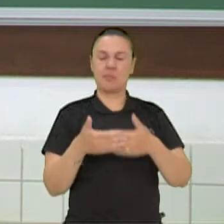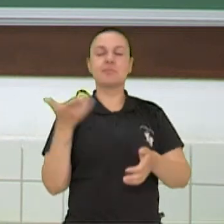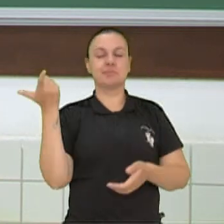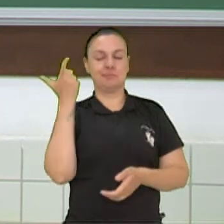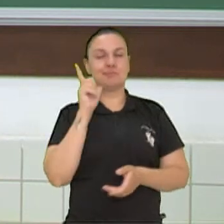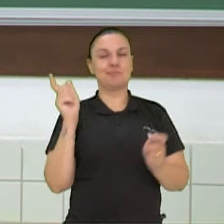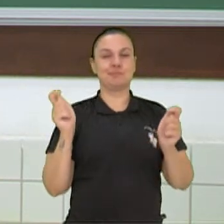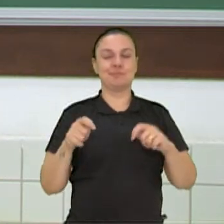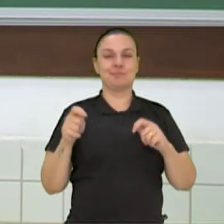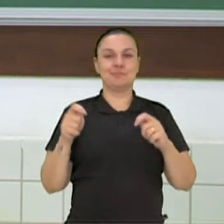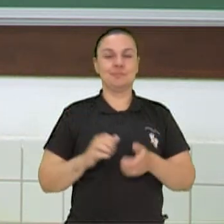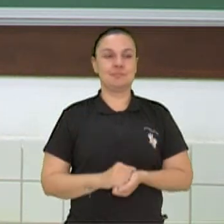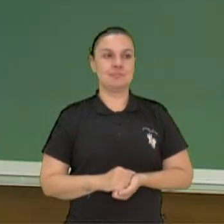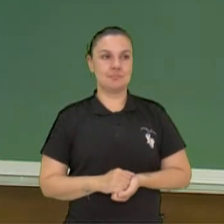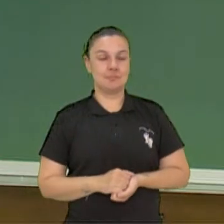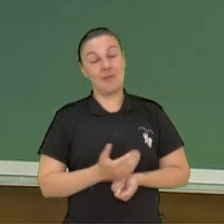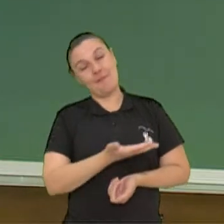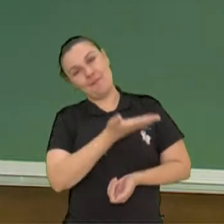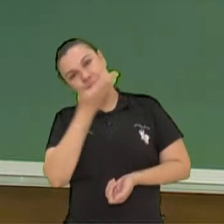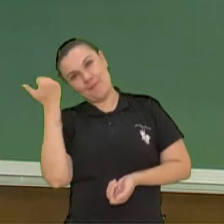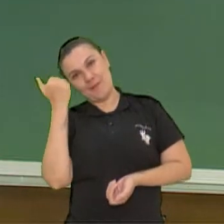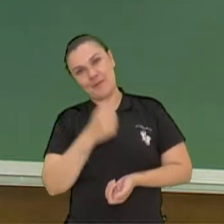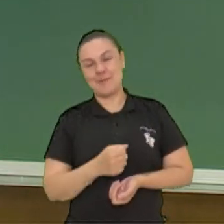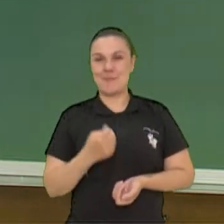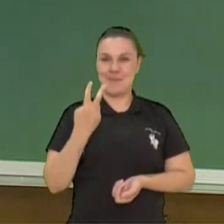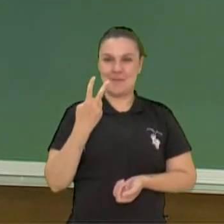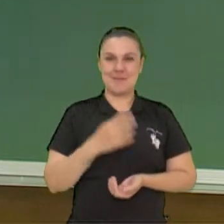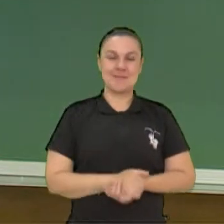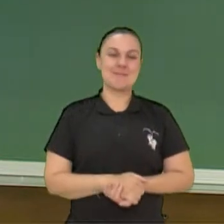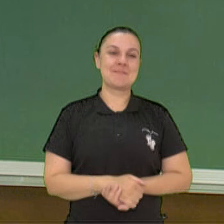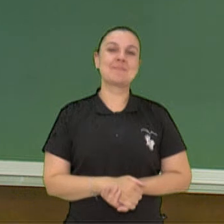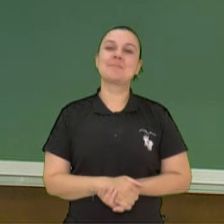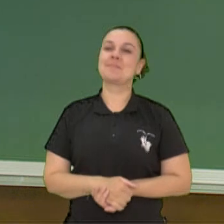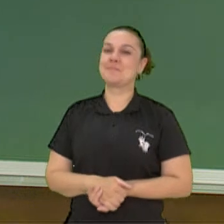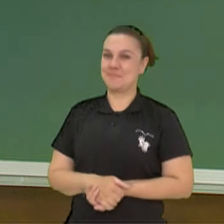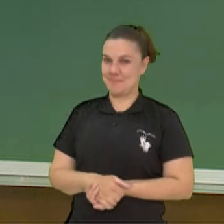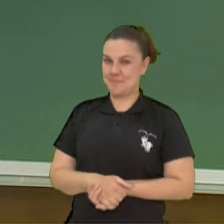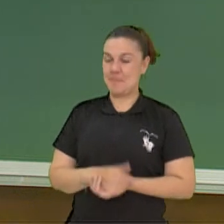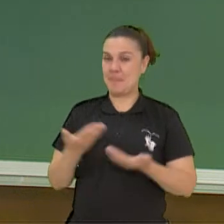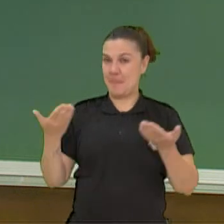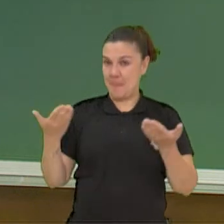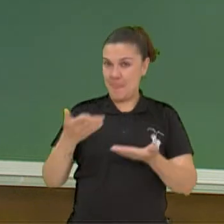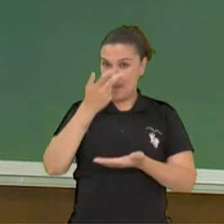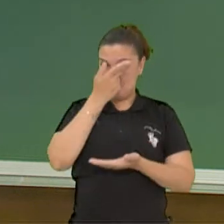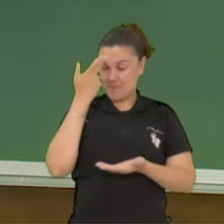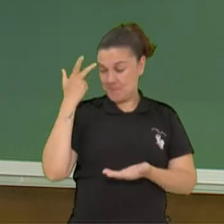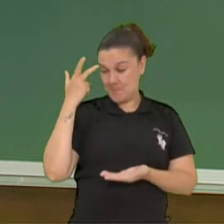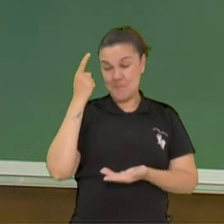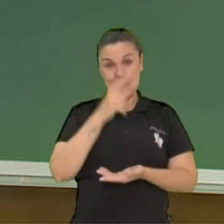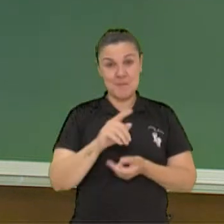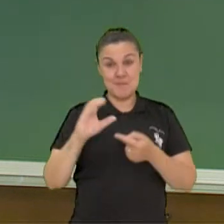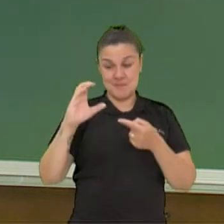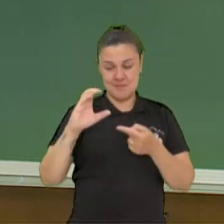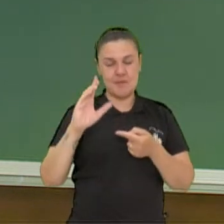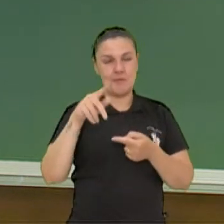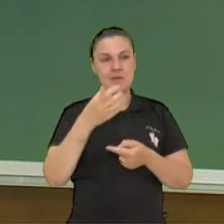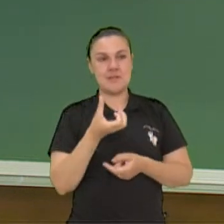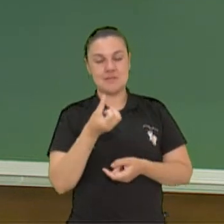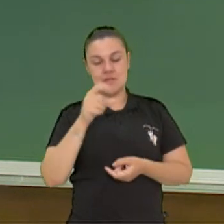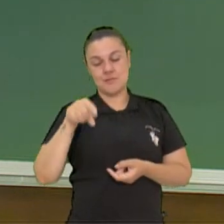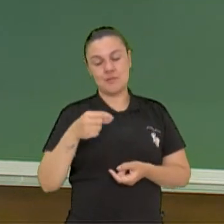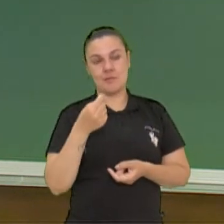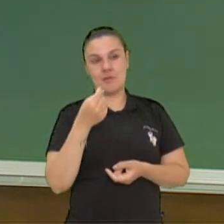1 aqui, por favor. Na 1 aqui, ó. Pega os slides que o professor colocou lá. Vai no primeiro slide